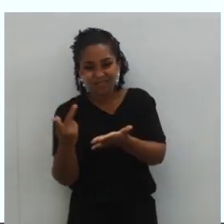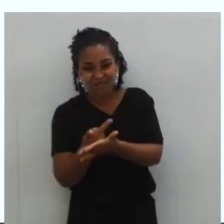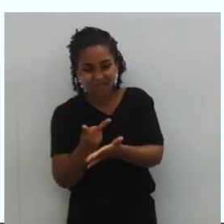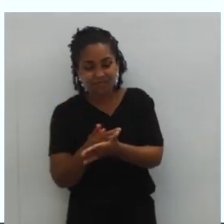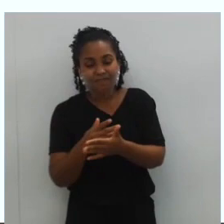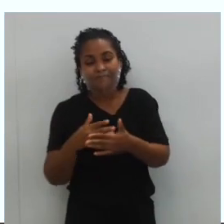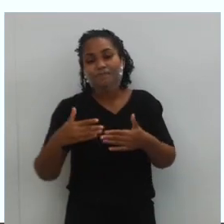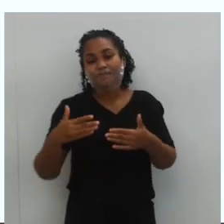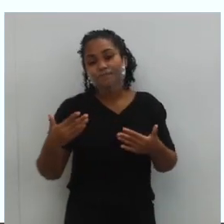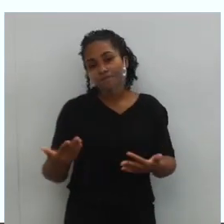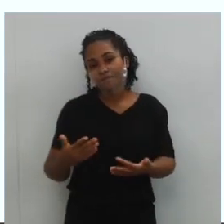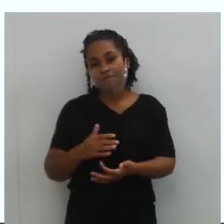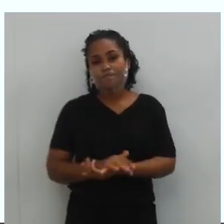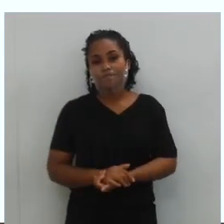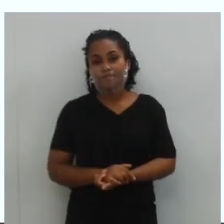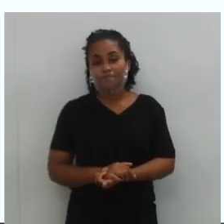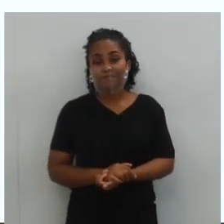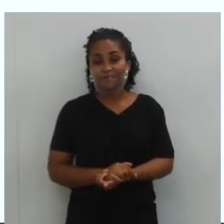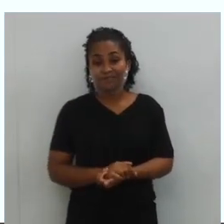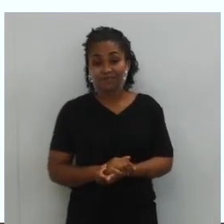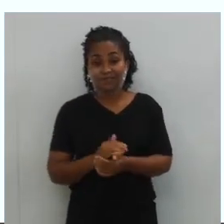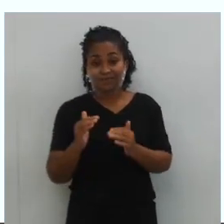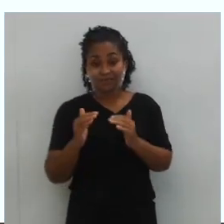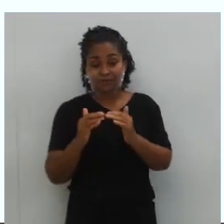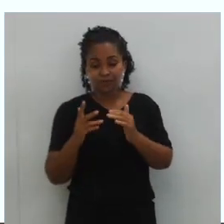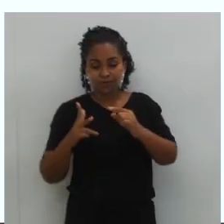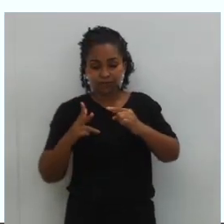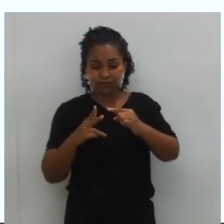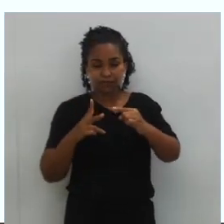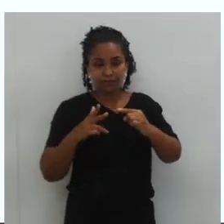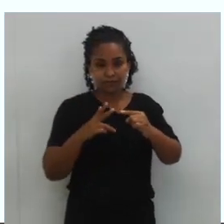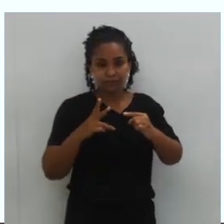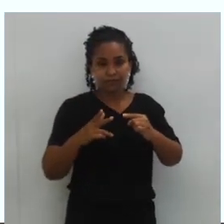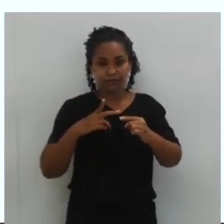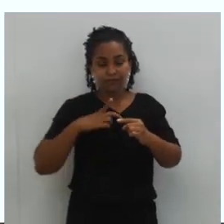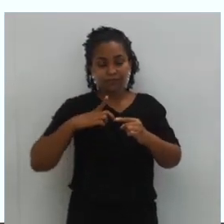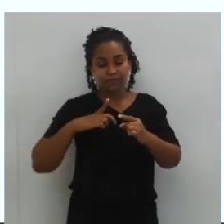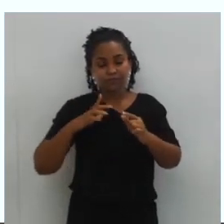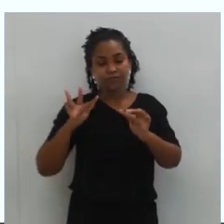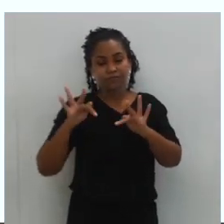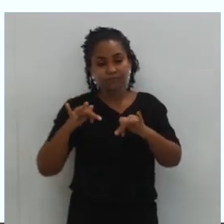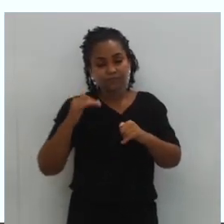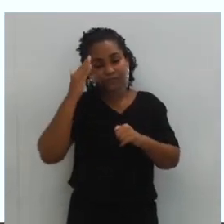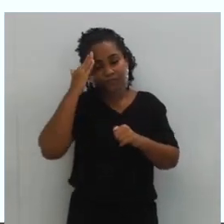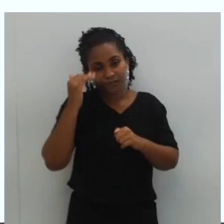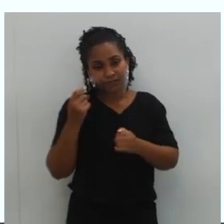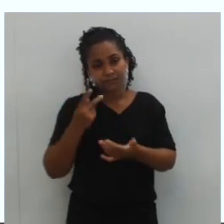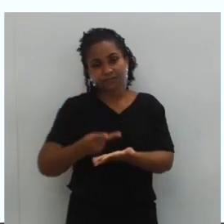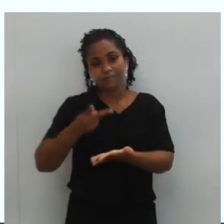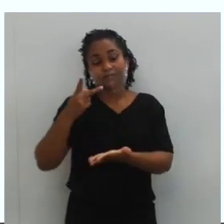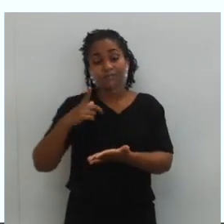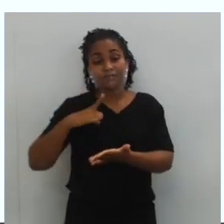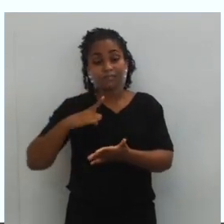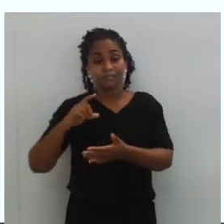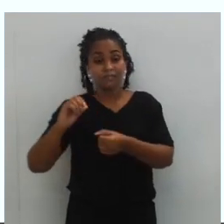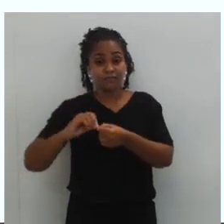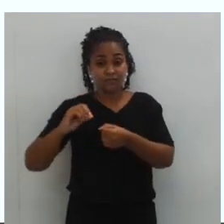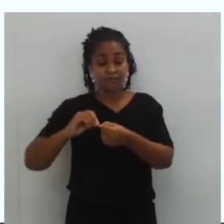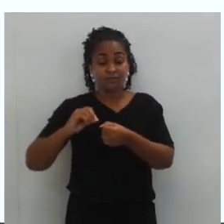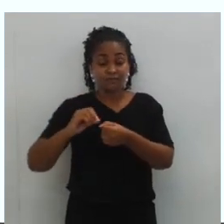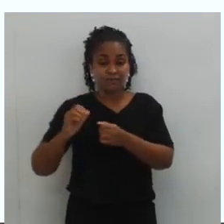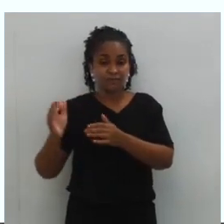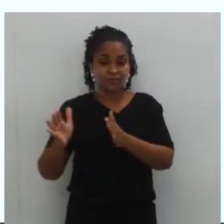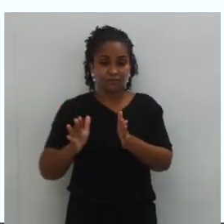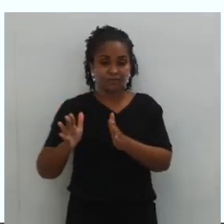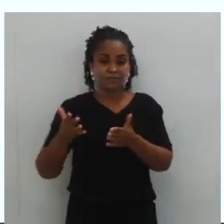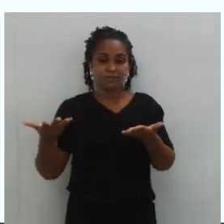né? Então, assim, para que também na hora da edição, né, ele vai ganhar a forma final e as pessoas saibam do que está acontecendo, o que foi feito até